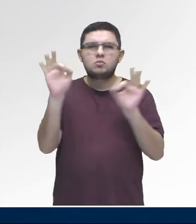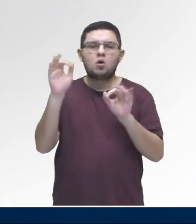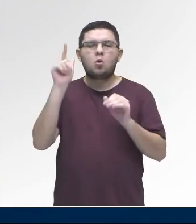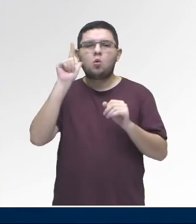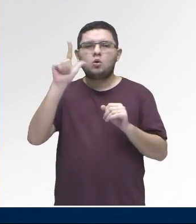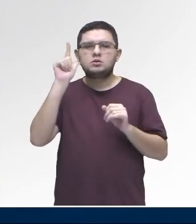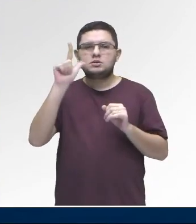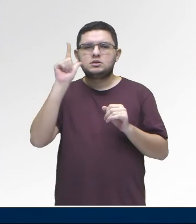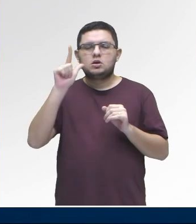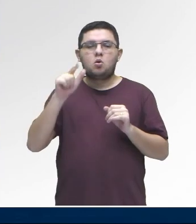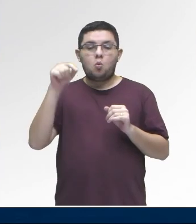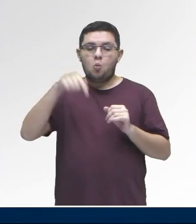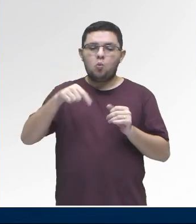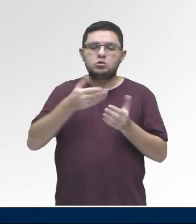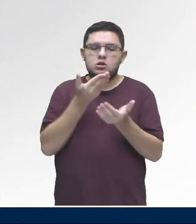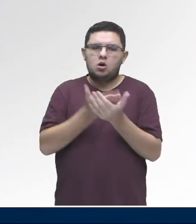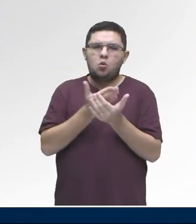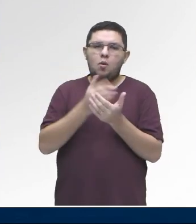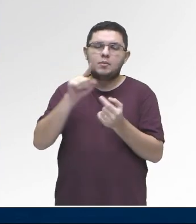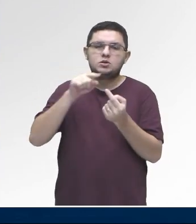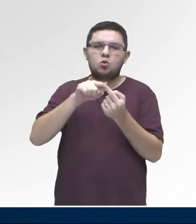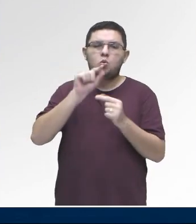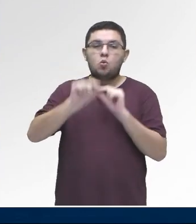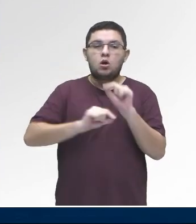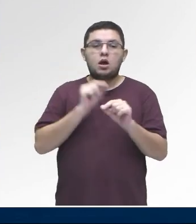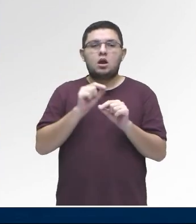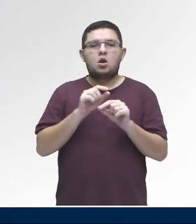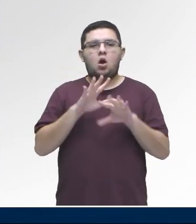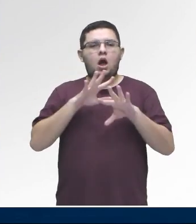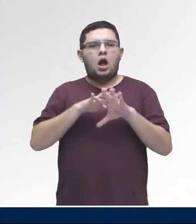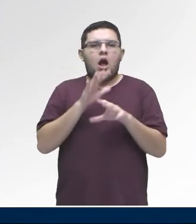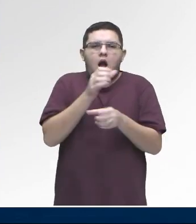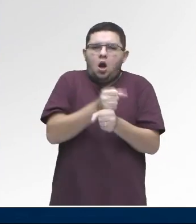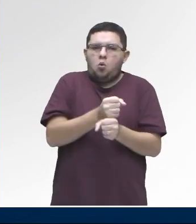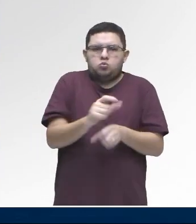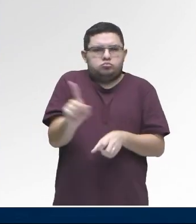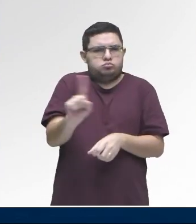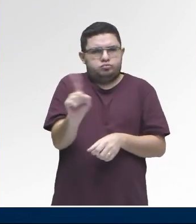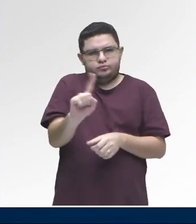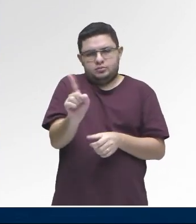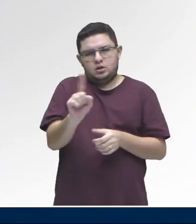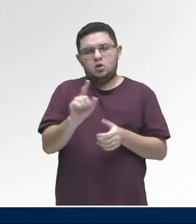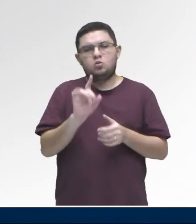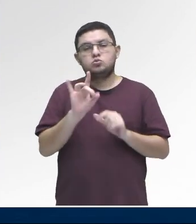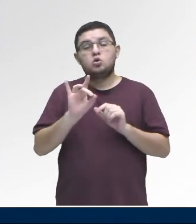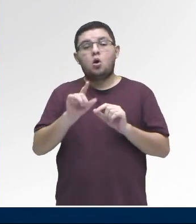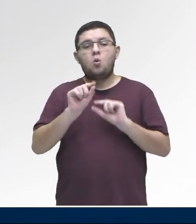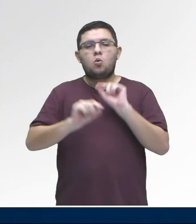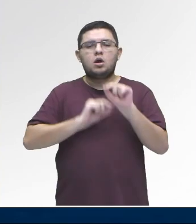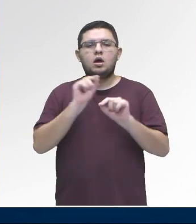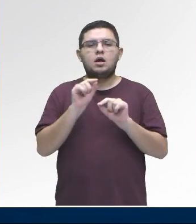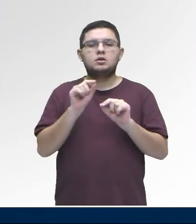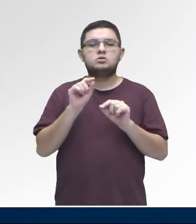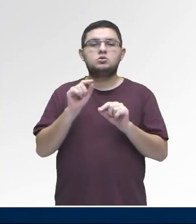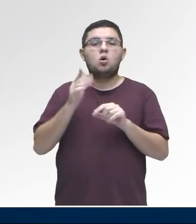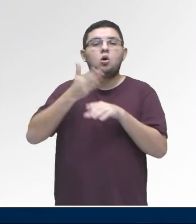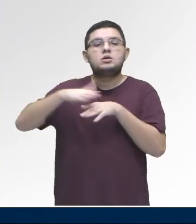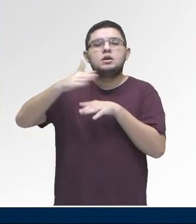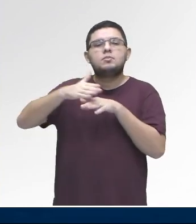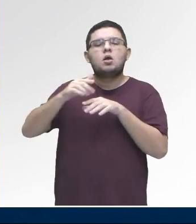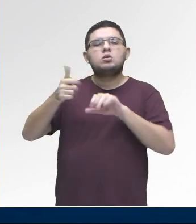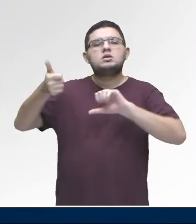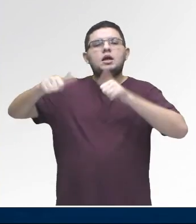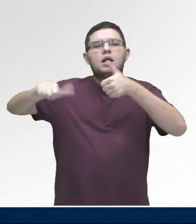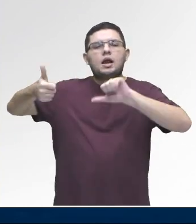O objetivo da nossa aula não é calcular, tá bom? A gente só fez um exercício de